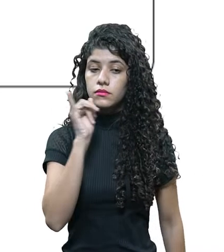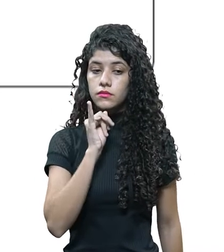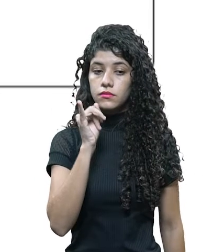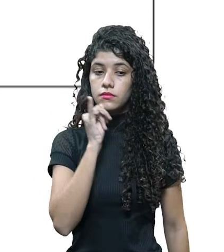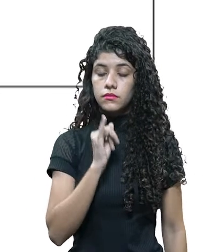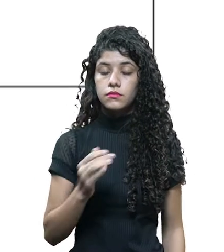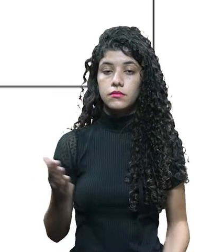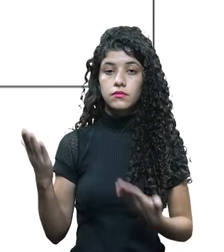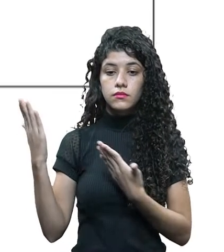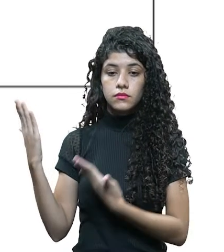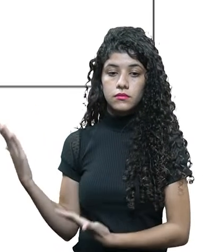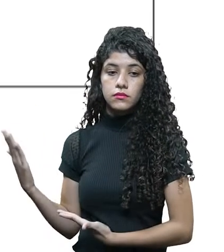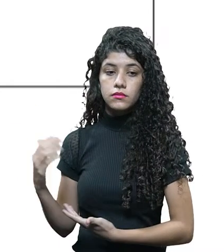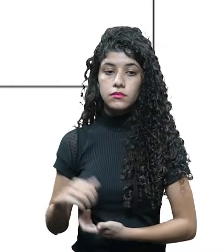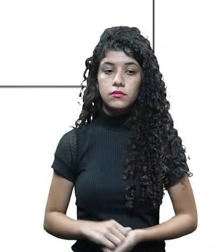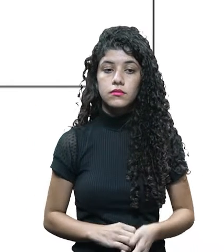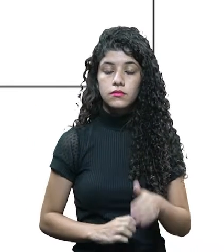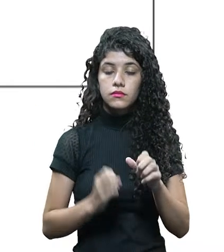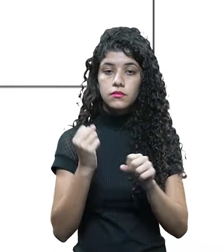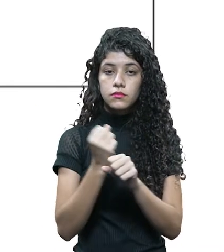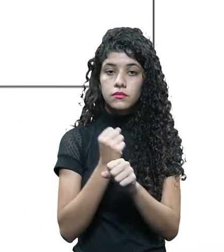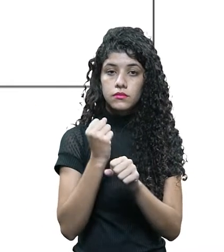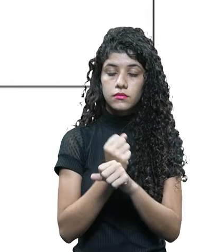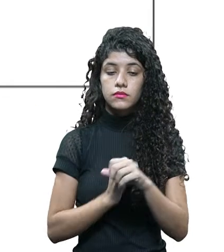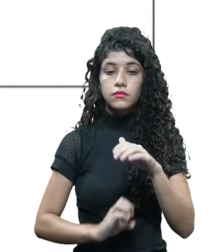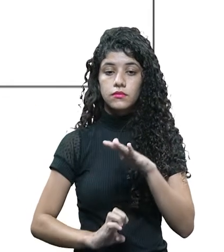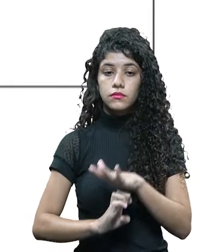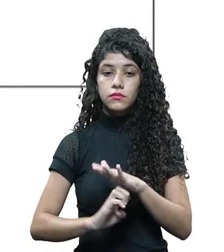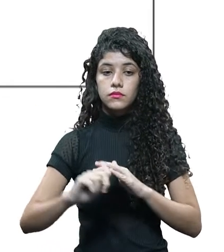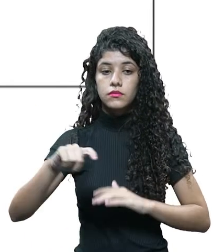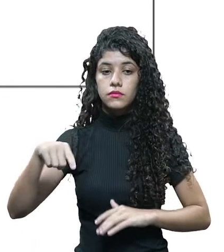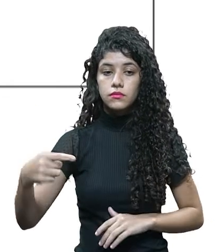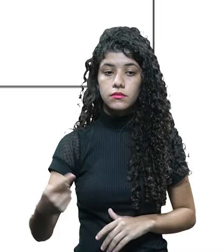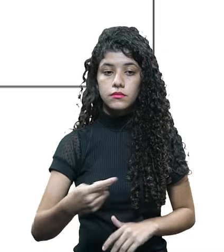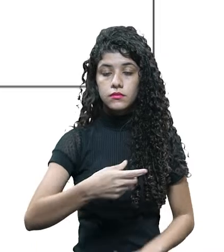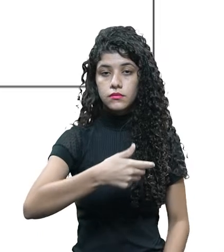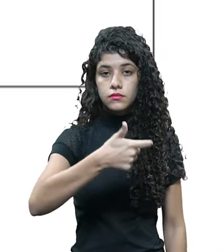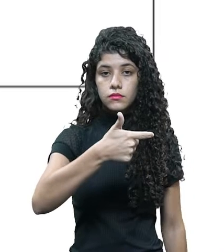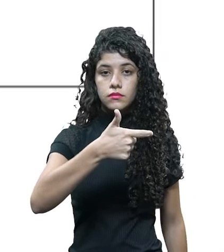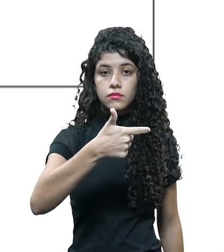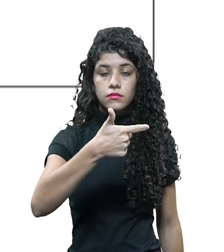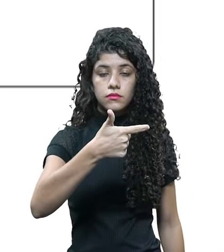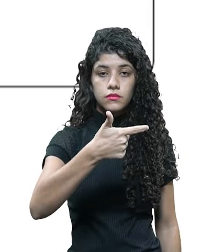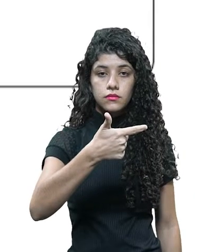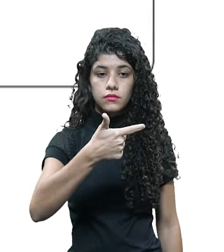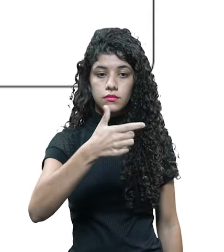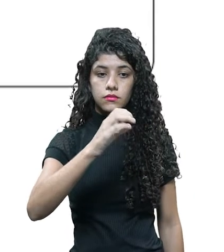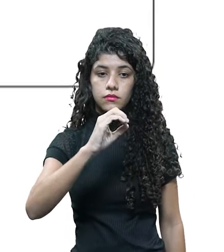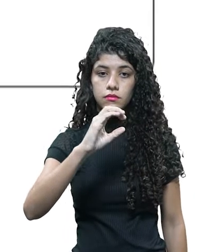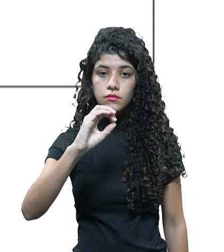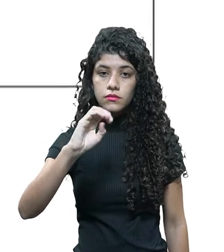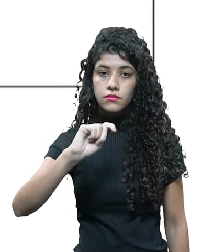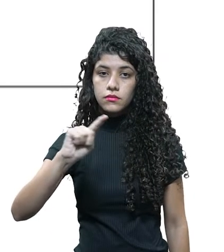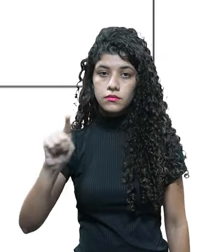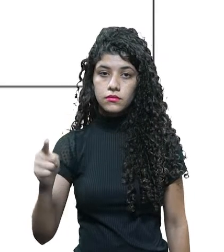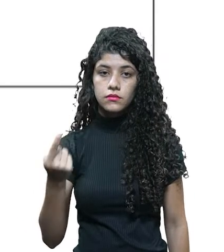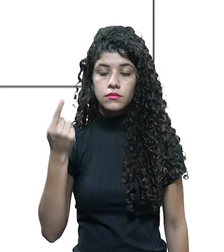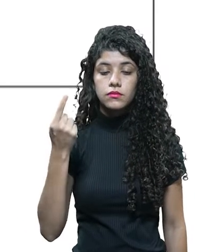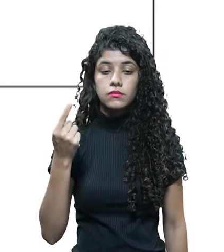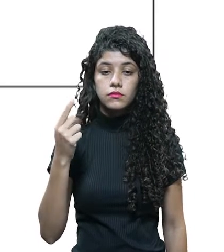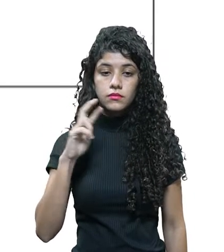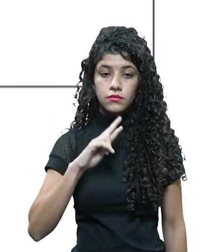E aqui temos o exemplo de um lançamento. A construção de uma empresa, o aporte de capital é de